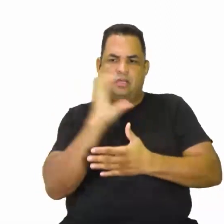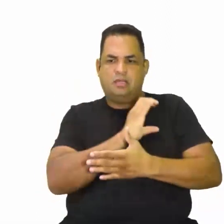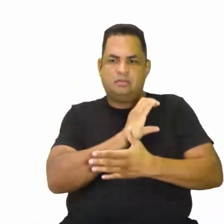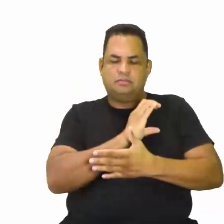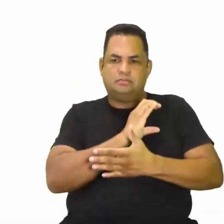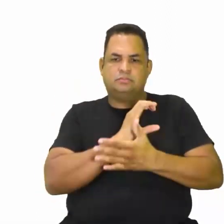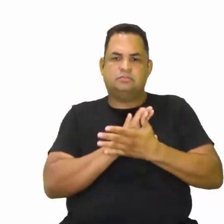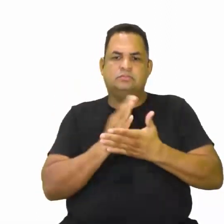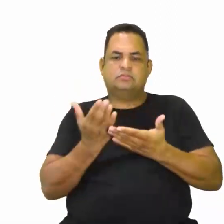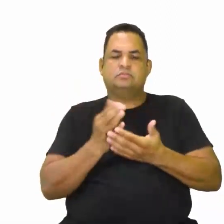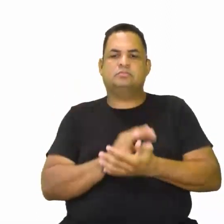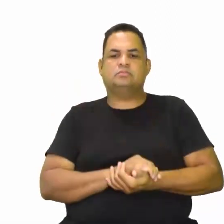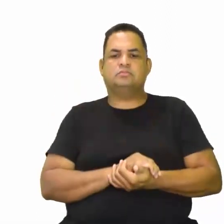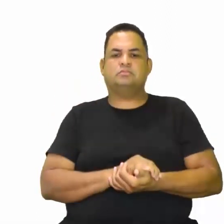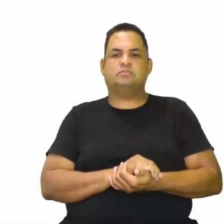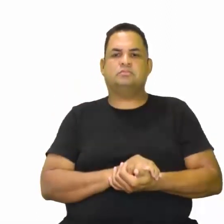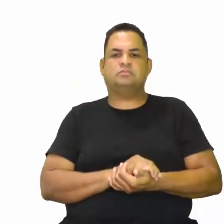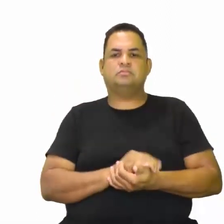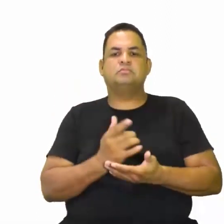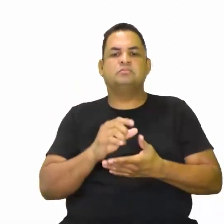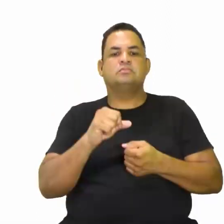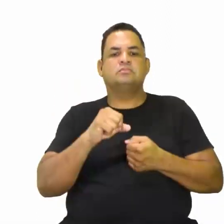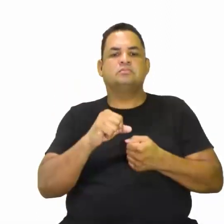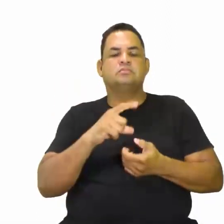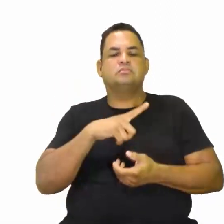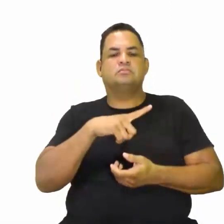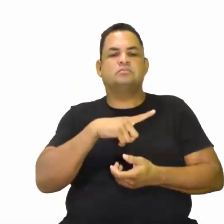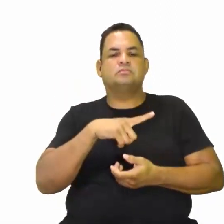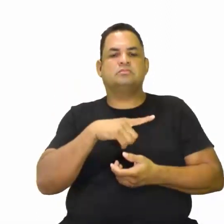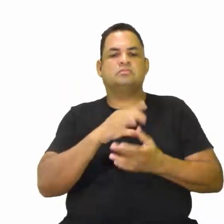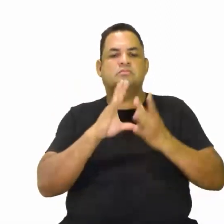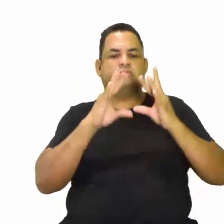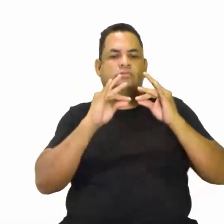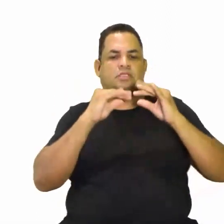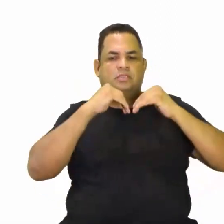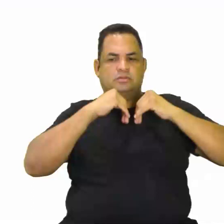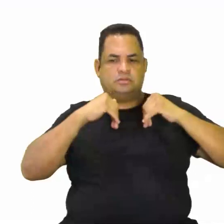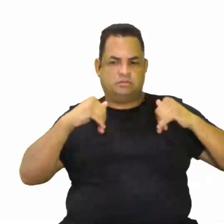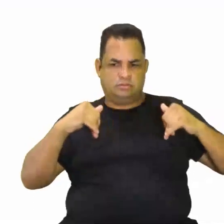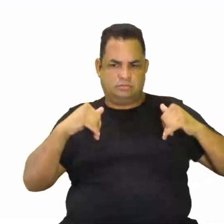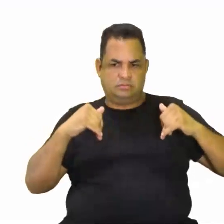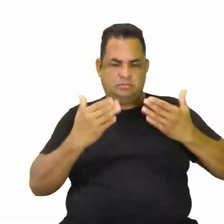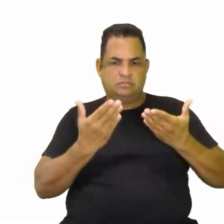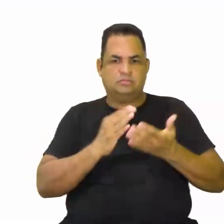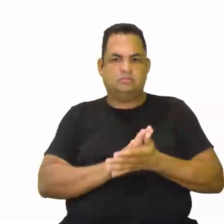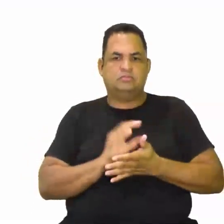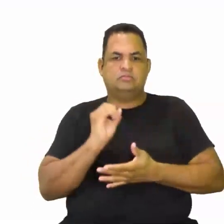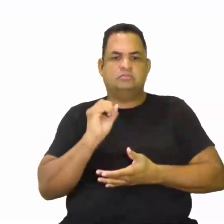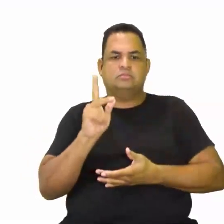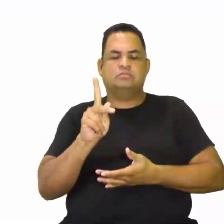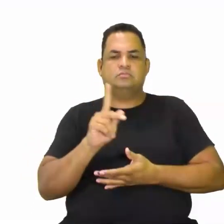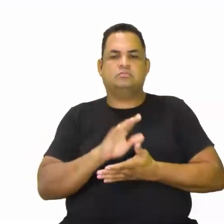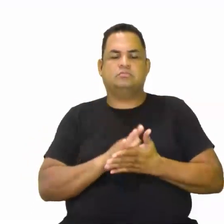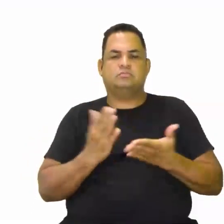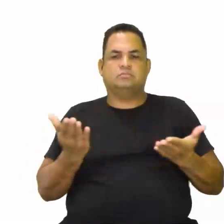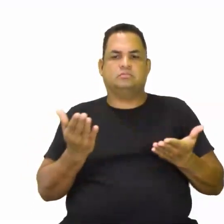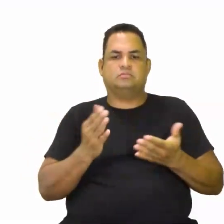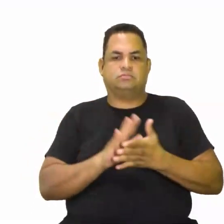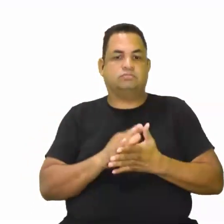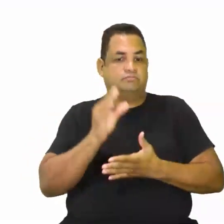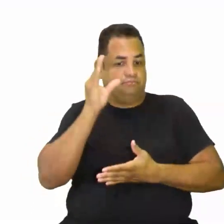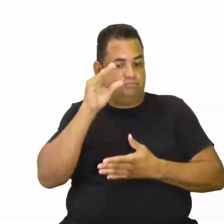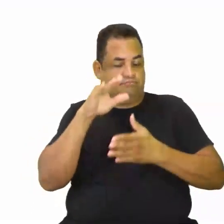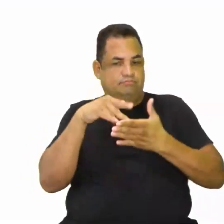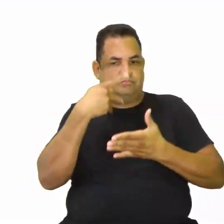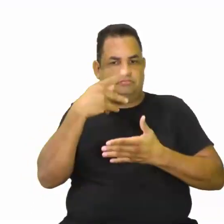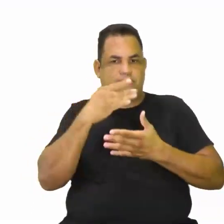rapidamente para o que está certo. E aqui você tem, então, o líquido separado. Ok, professora Sabrina? Então, interessante